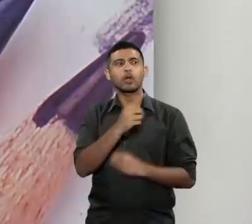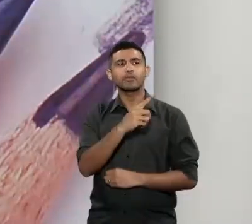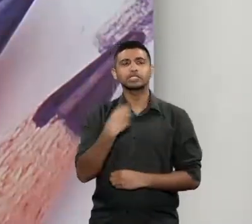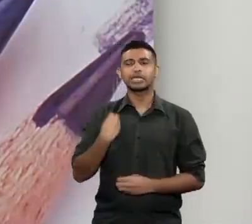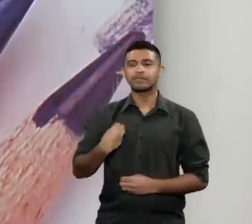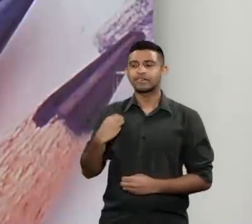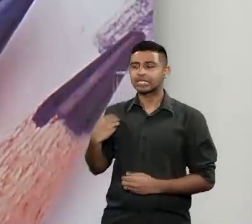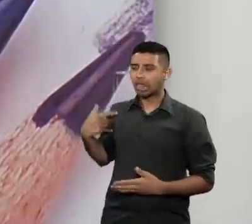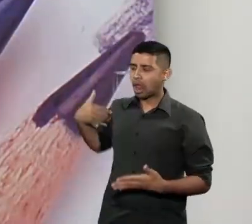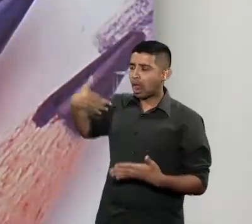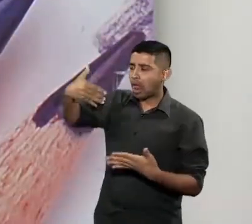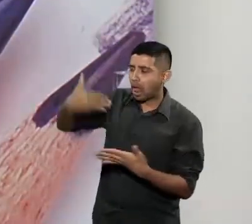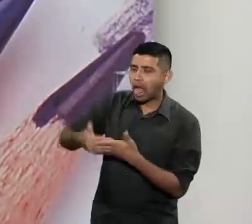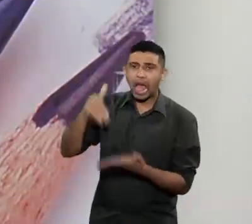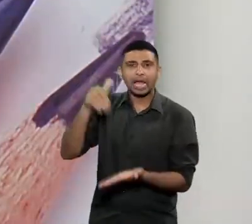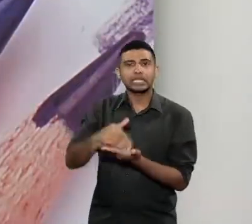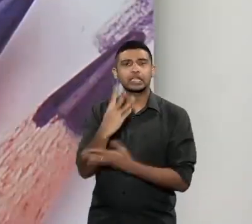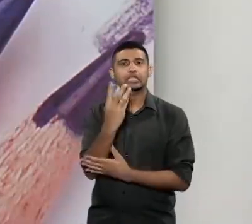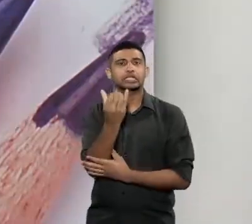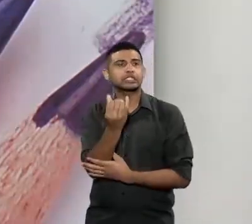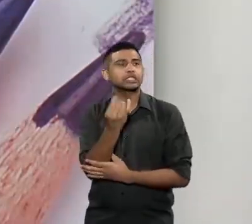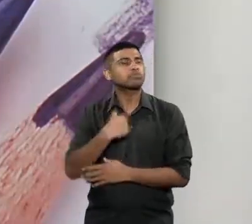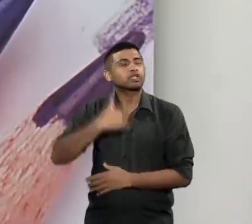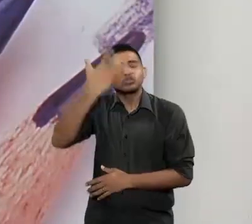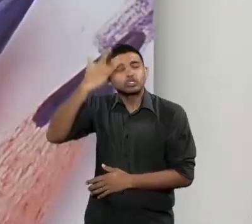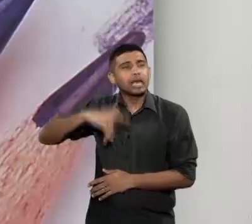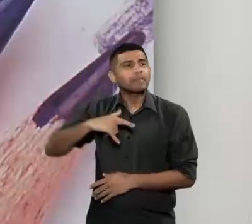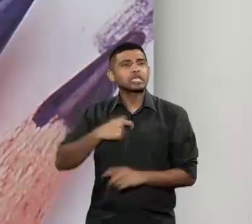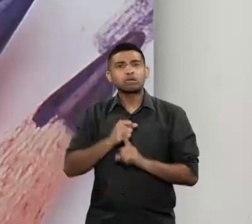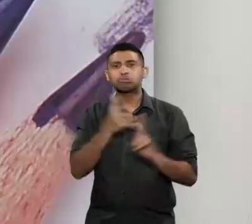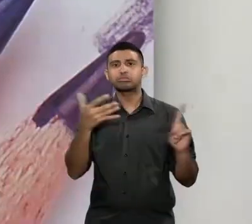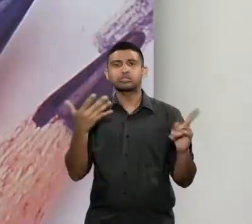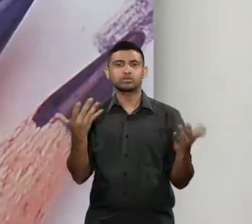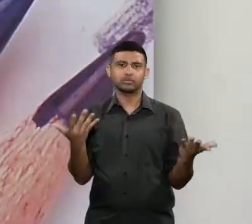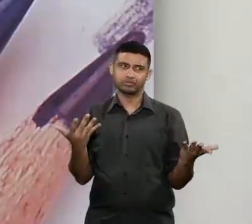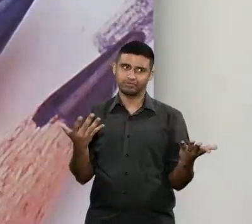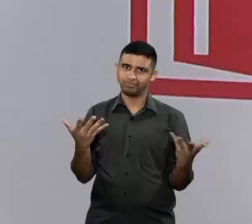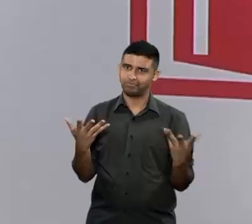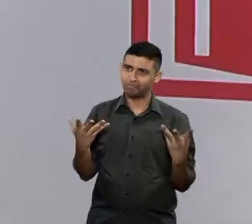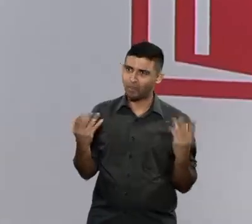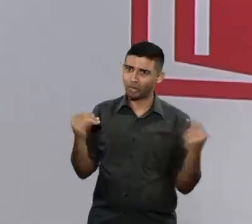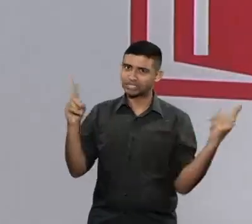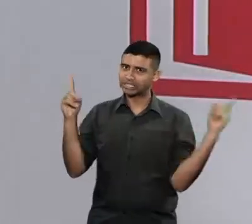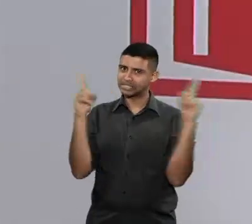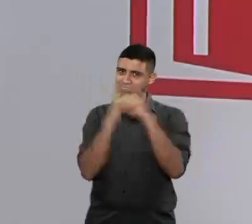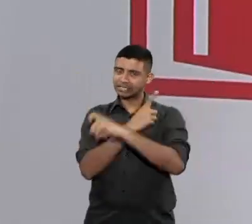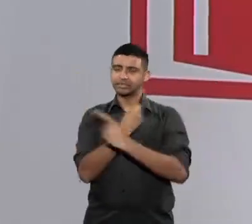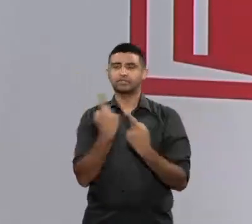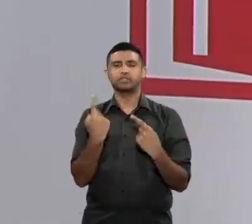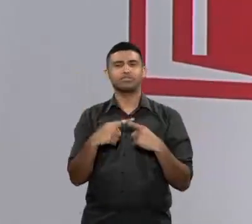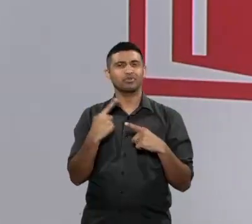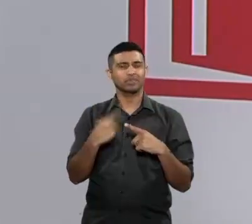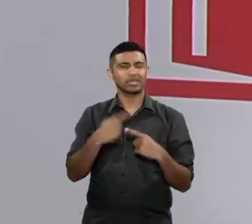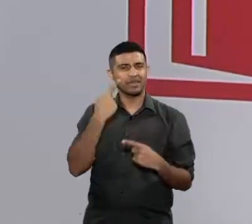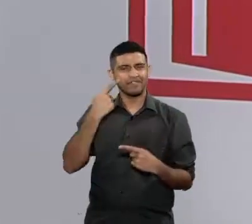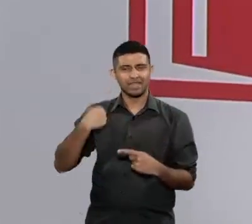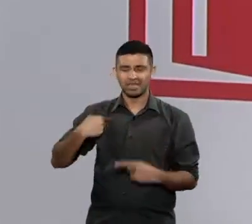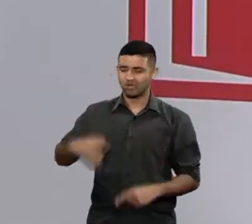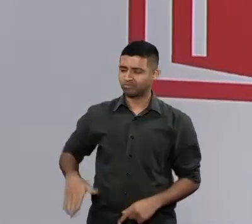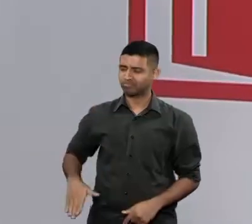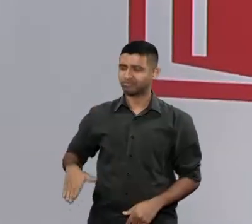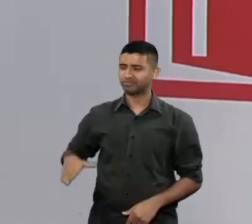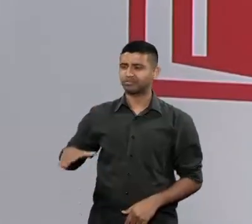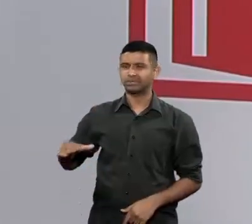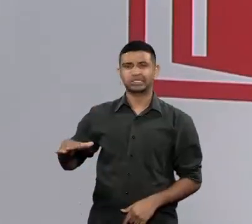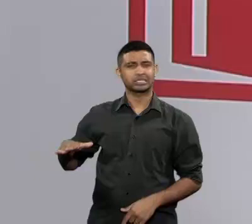Uma pessoa viver até os 36 anos de idade sem saber que tem essa síndrome? Um grande desafio, né? Porque desde muito